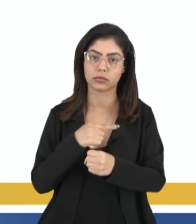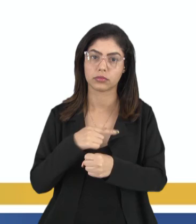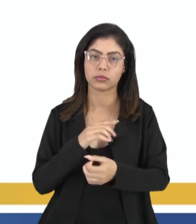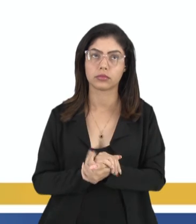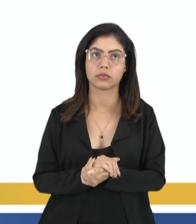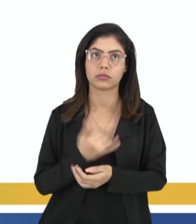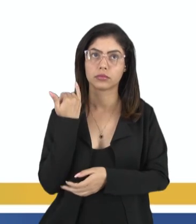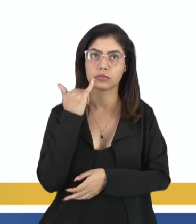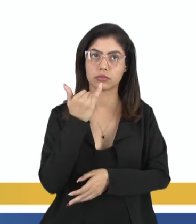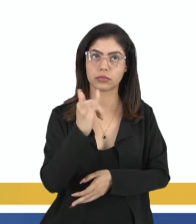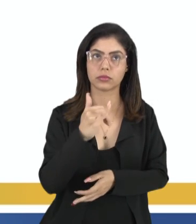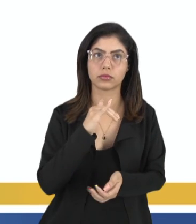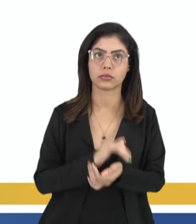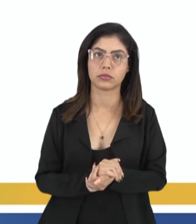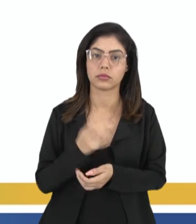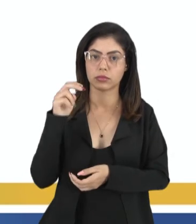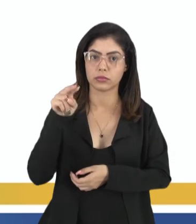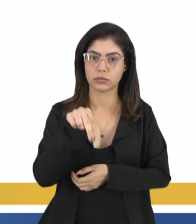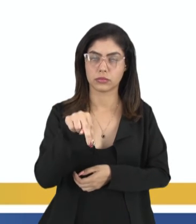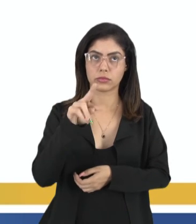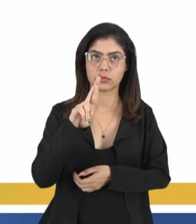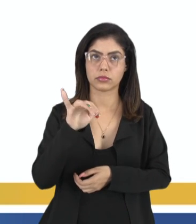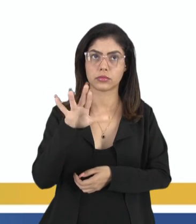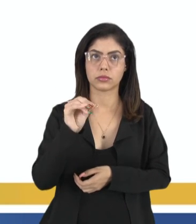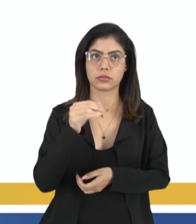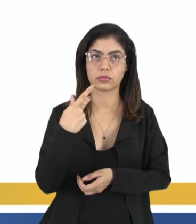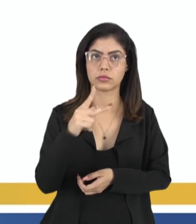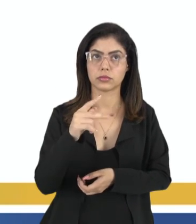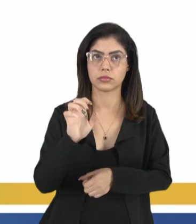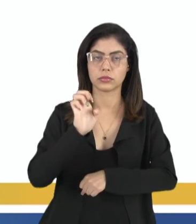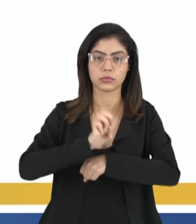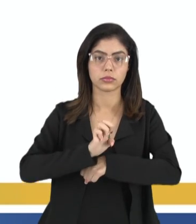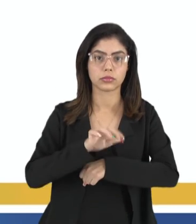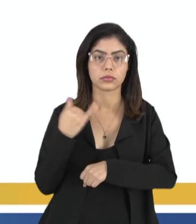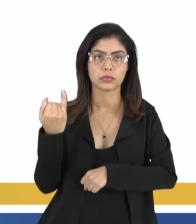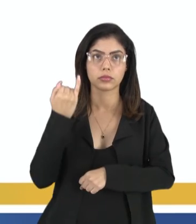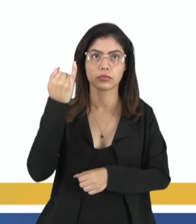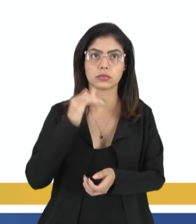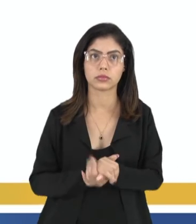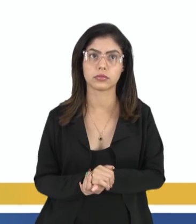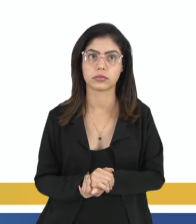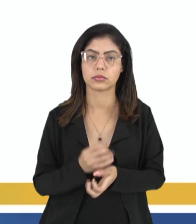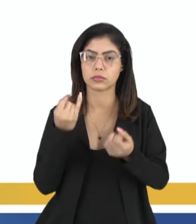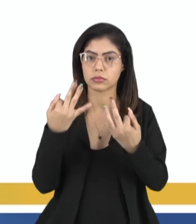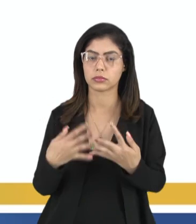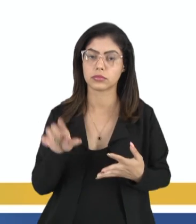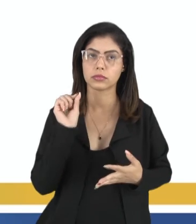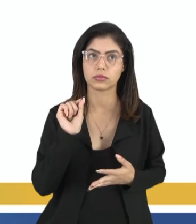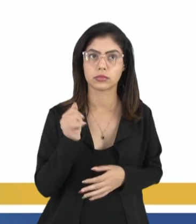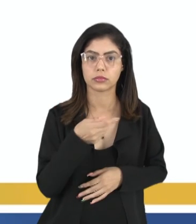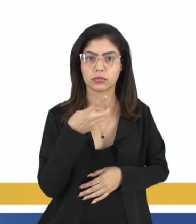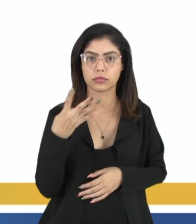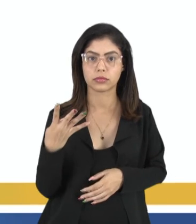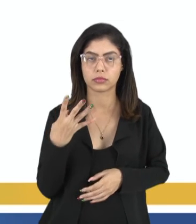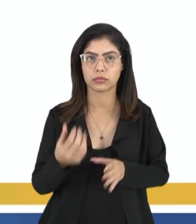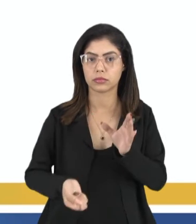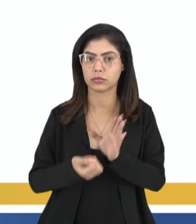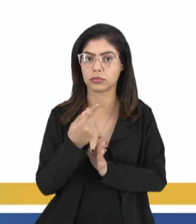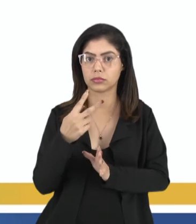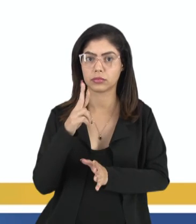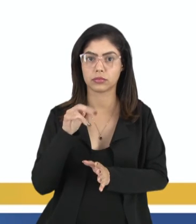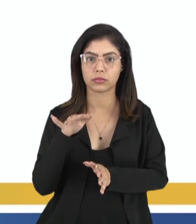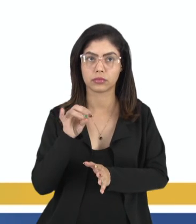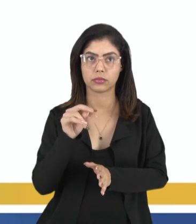tá? Eletricamente neutro ou no seu estado fundamental, indica que a quantidade de prótons